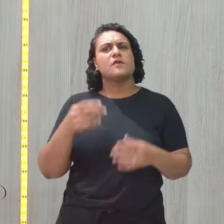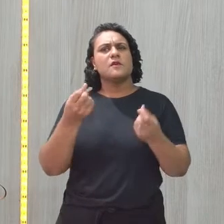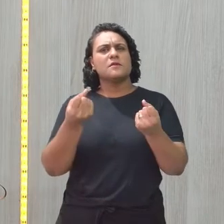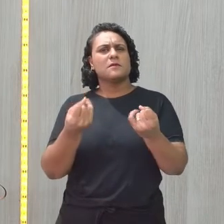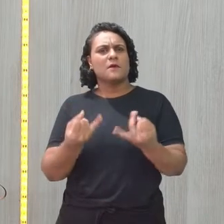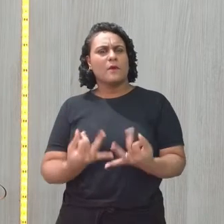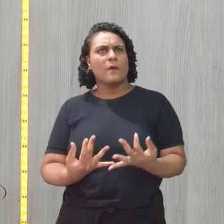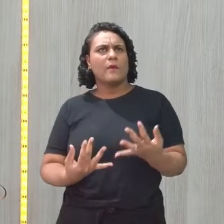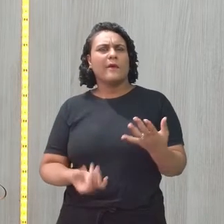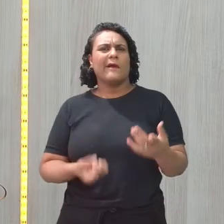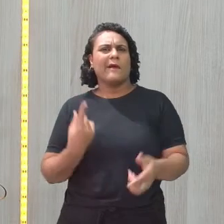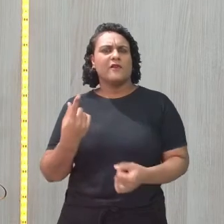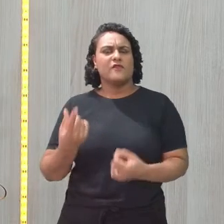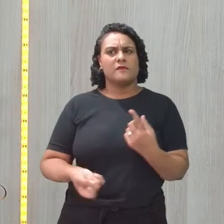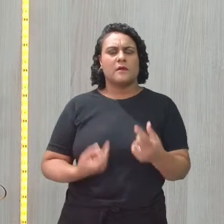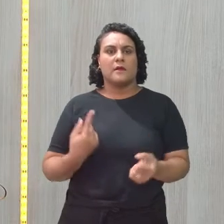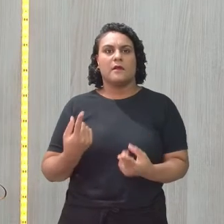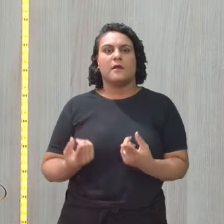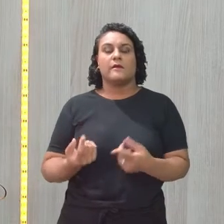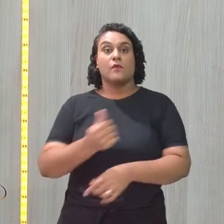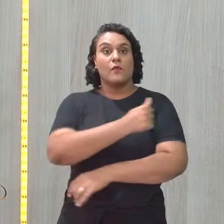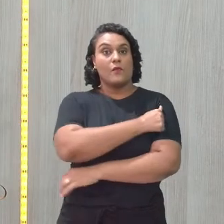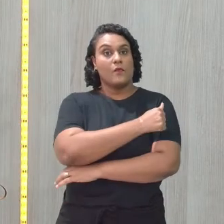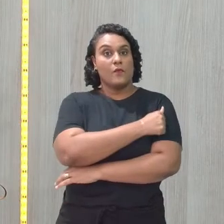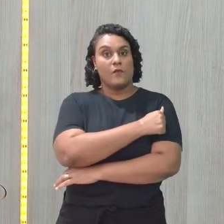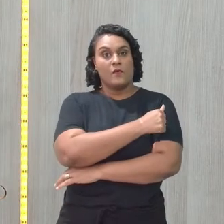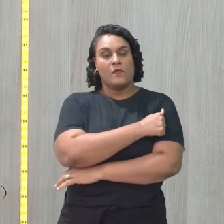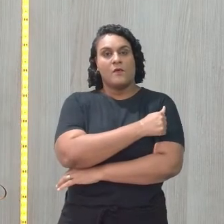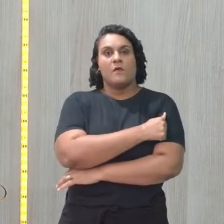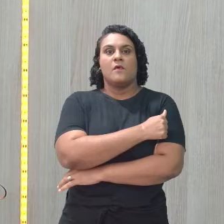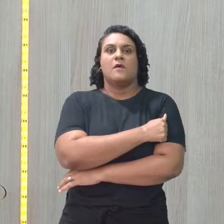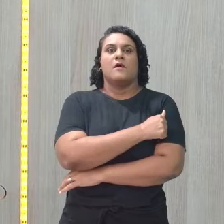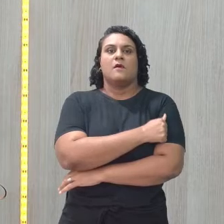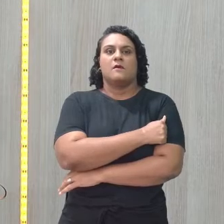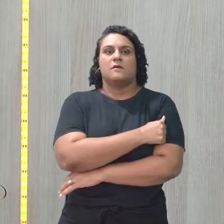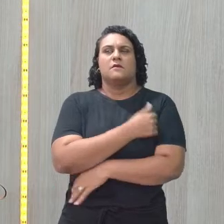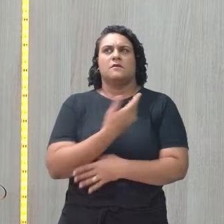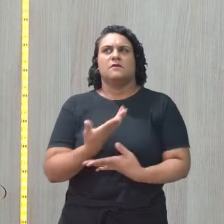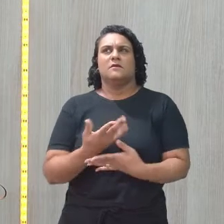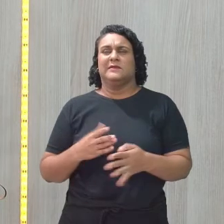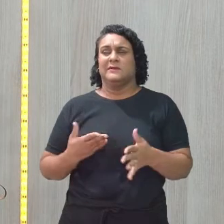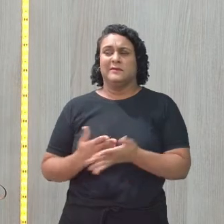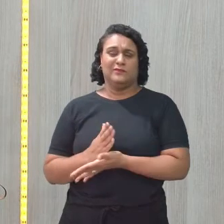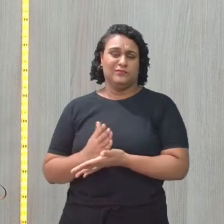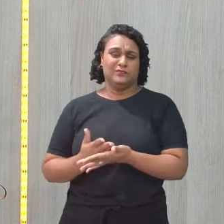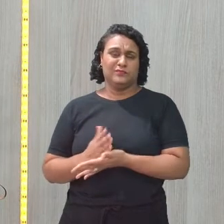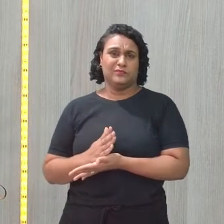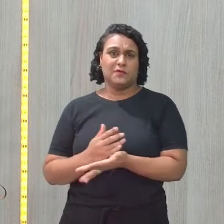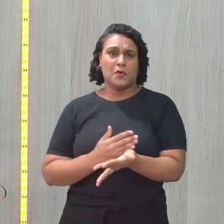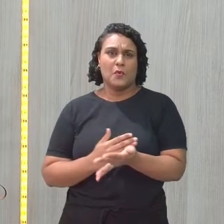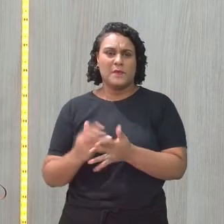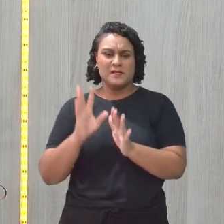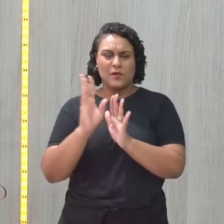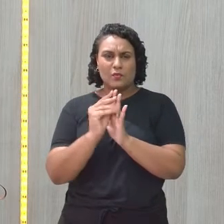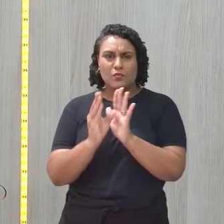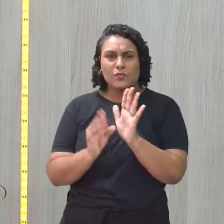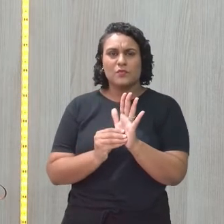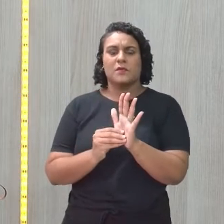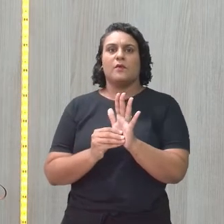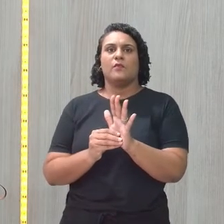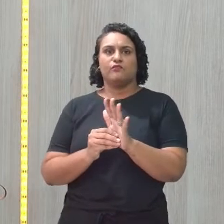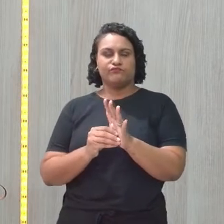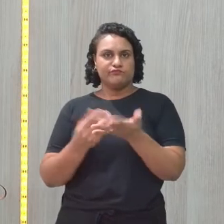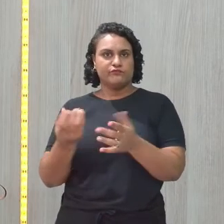que muitas vezes os estudantes ficam meio incomodados quando a gente vai começar um tema de fração.